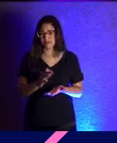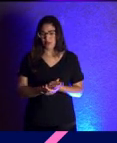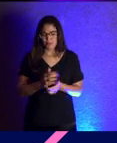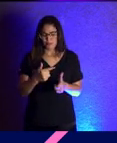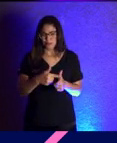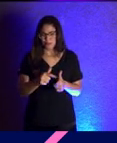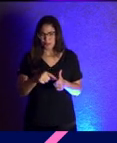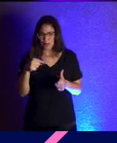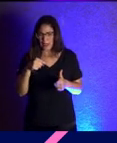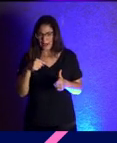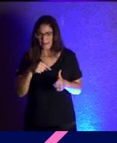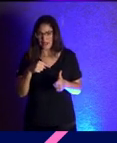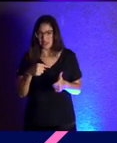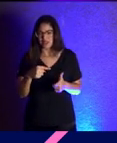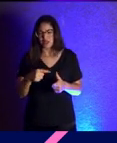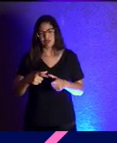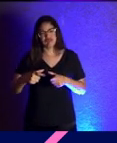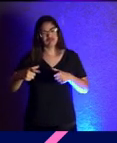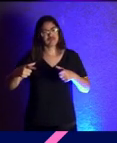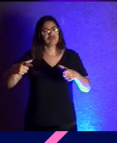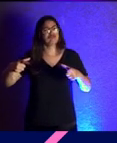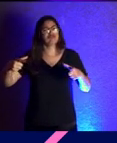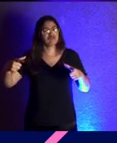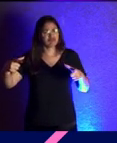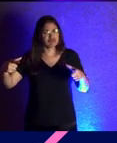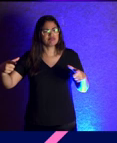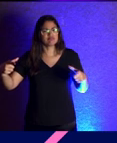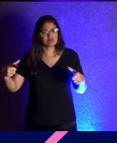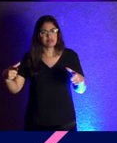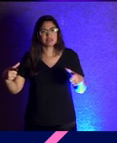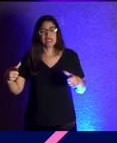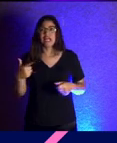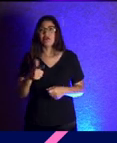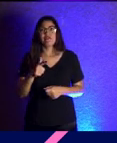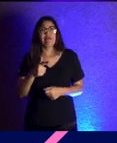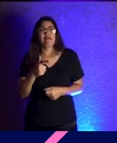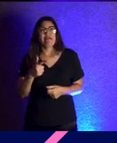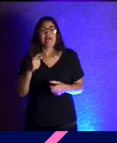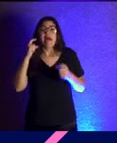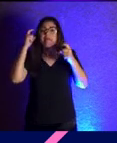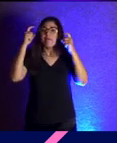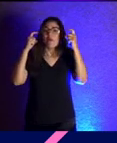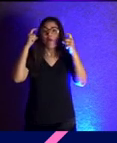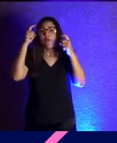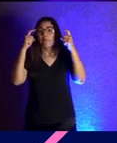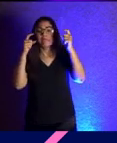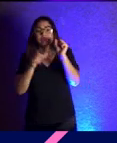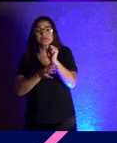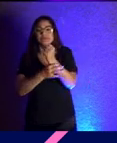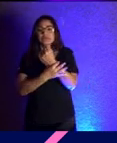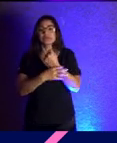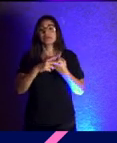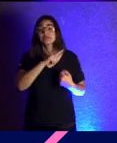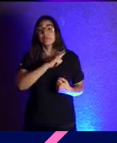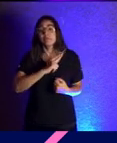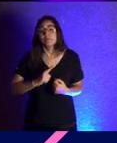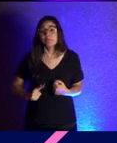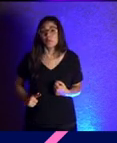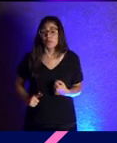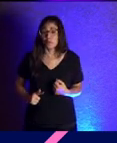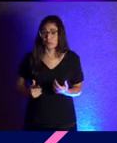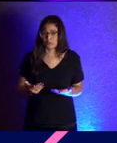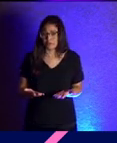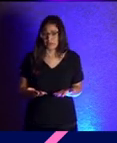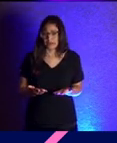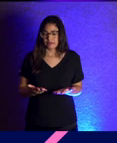a atenção do problema é muito grande e que não tem nenhuma preocupação da segurança pública para lidar com esses